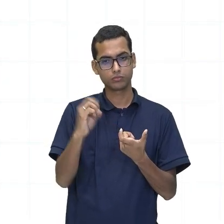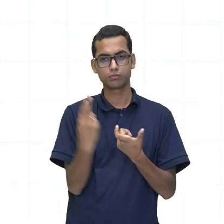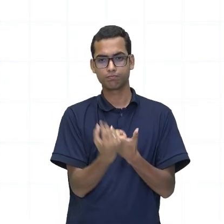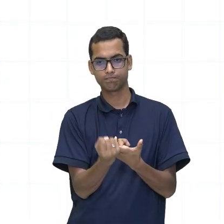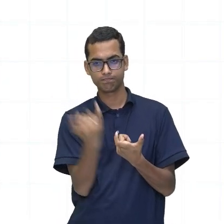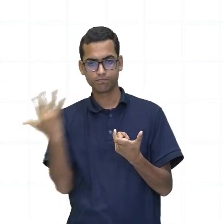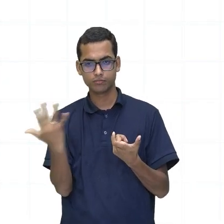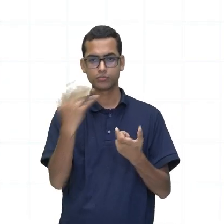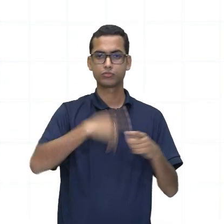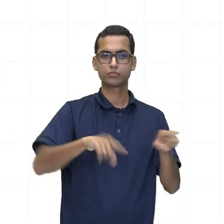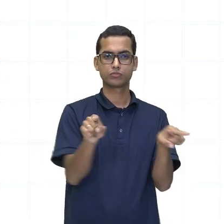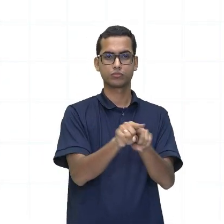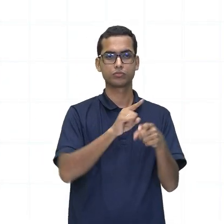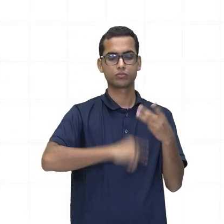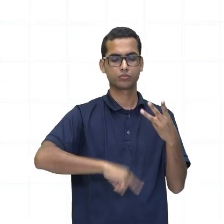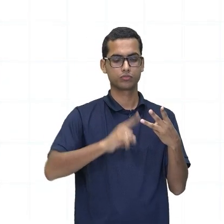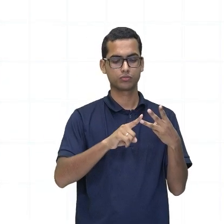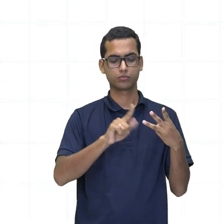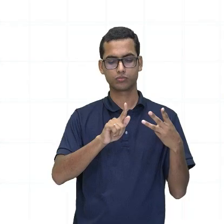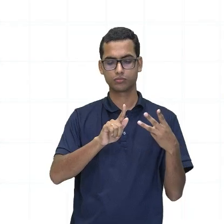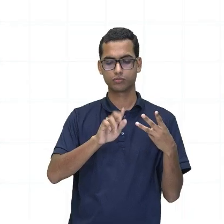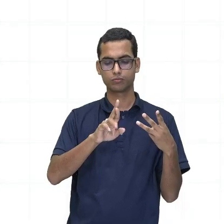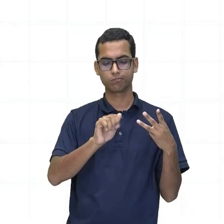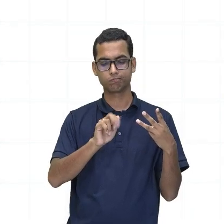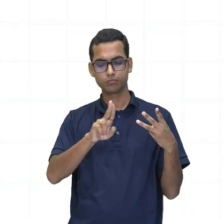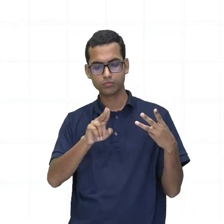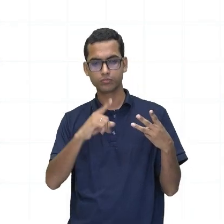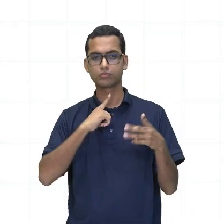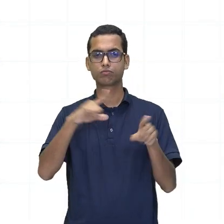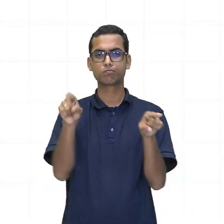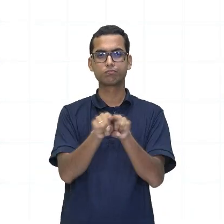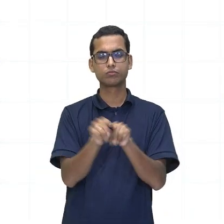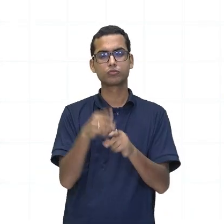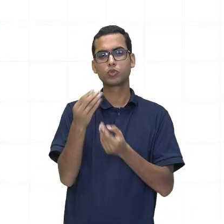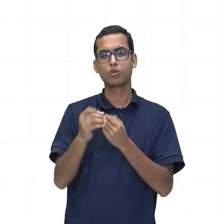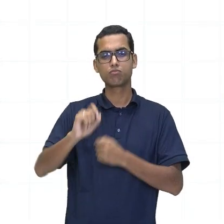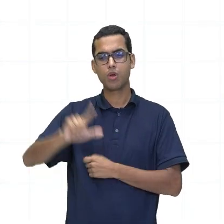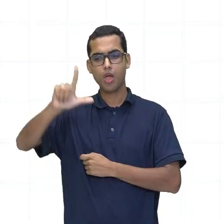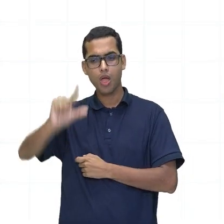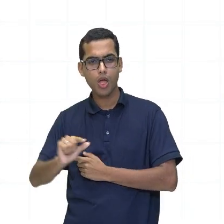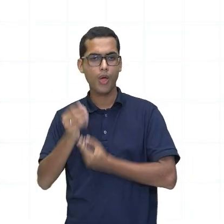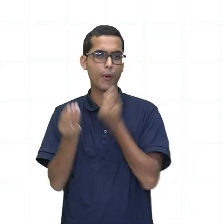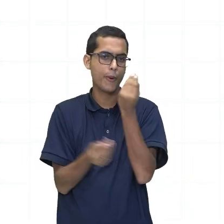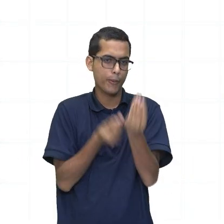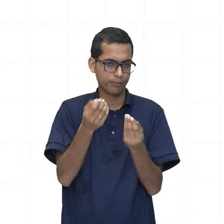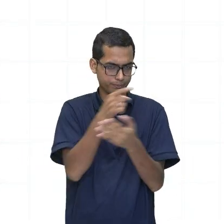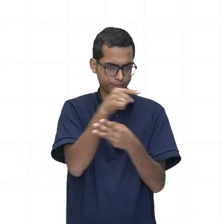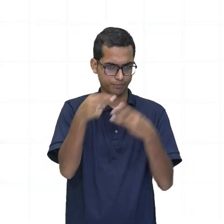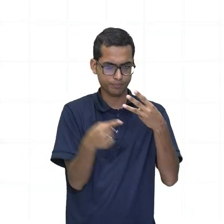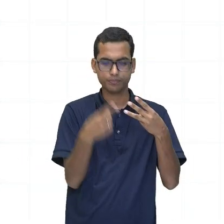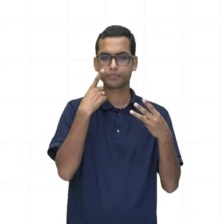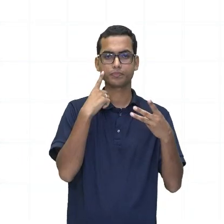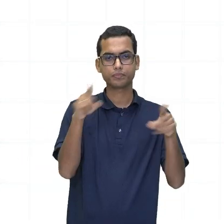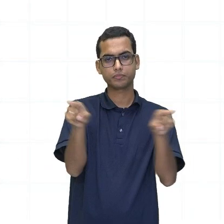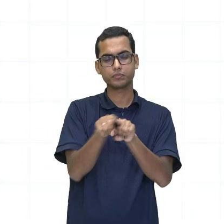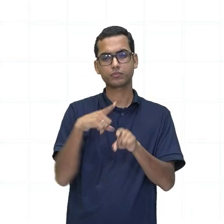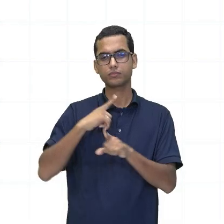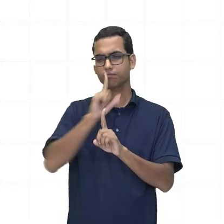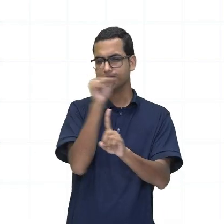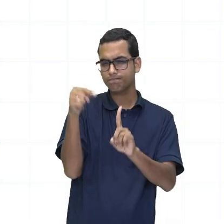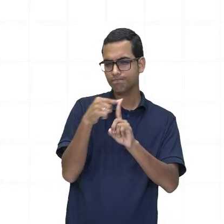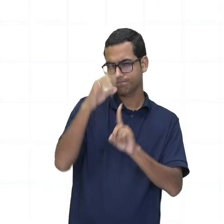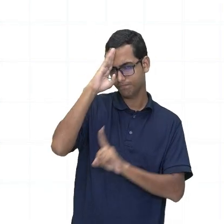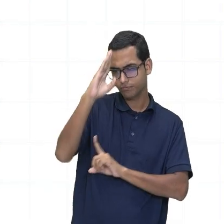e ao grau, aumentativo, diminutivo, superlativo. Sua principal função é acompanhar